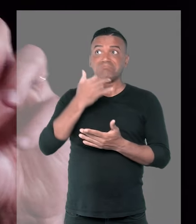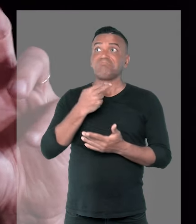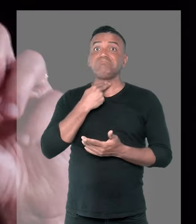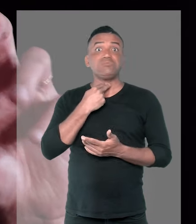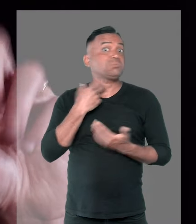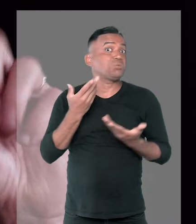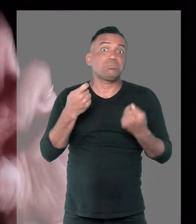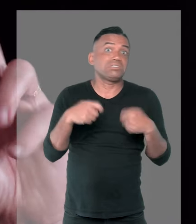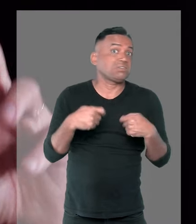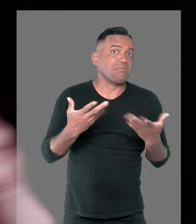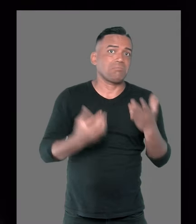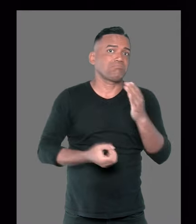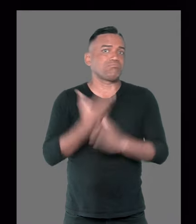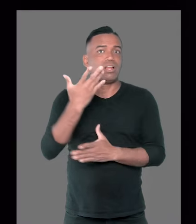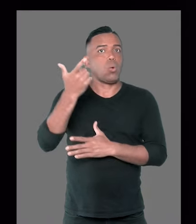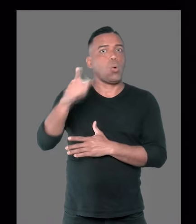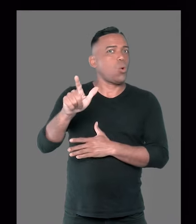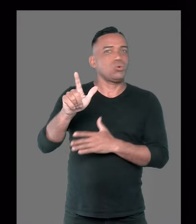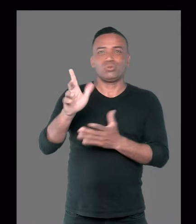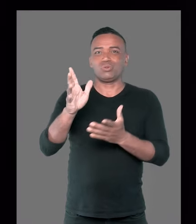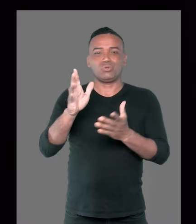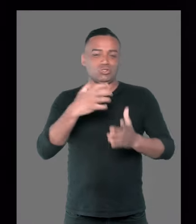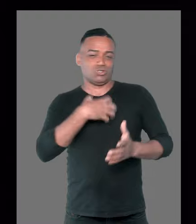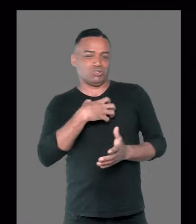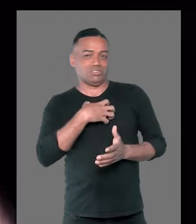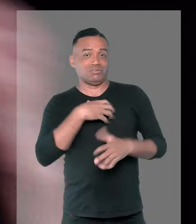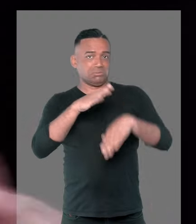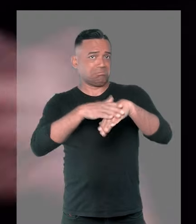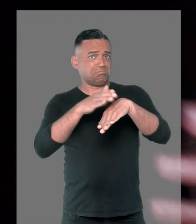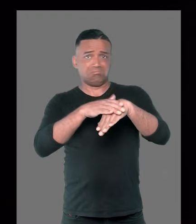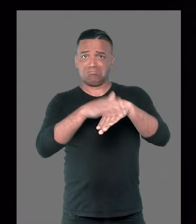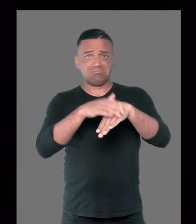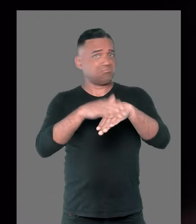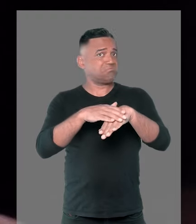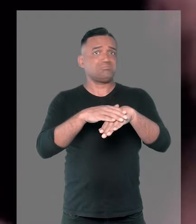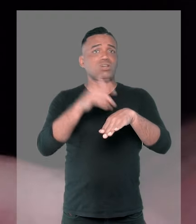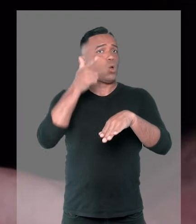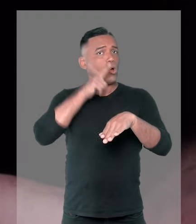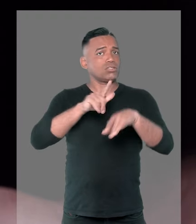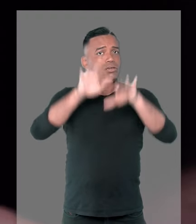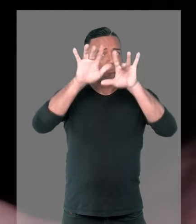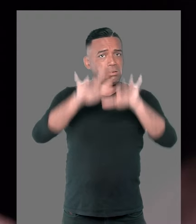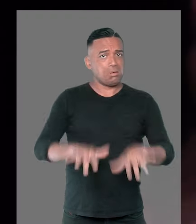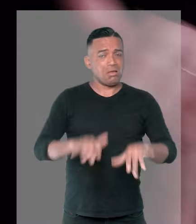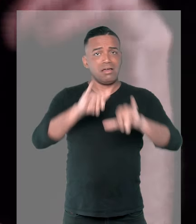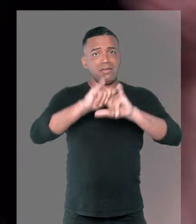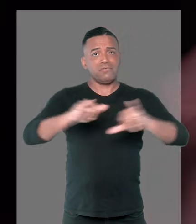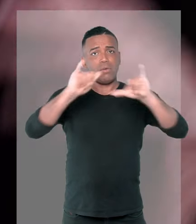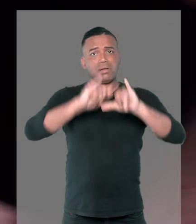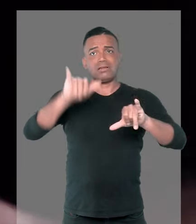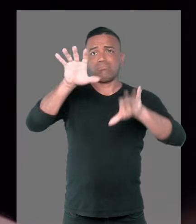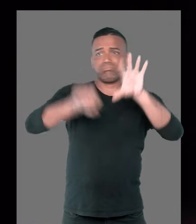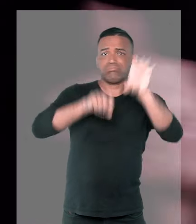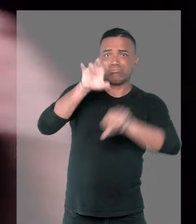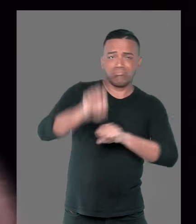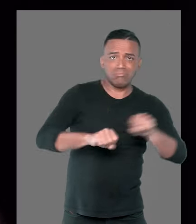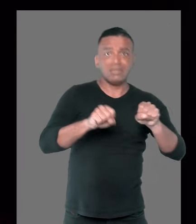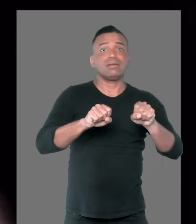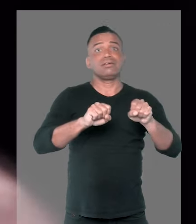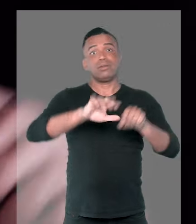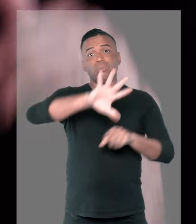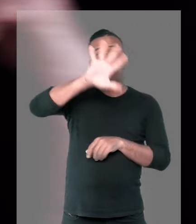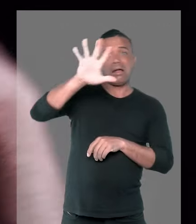data center você não precisava você mesmo processar a informação que vinha do mapa que tava